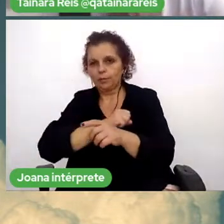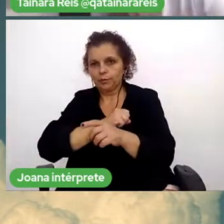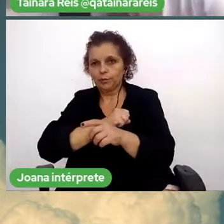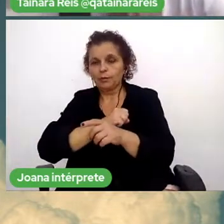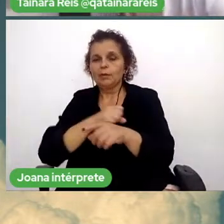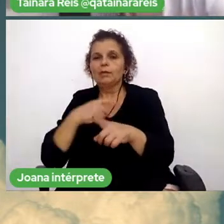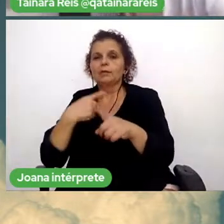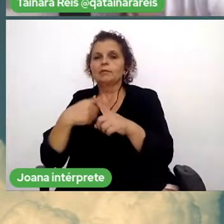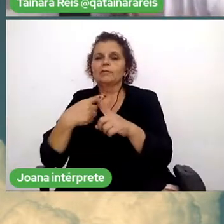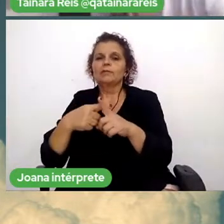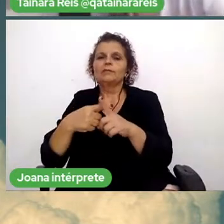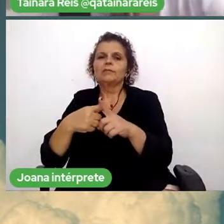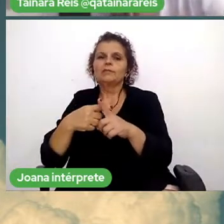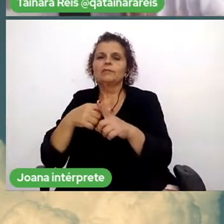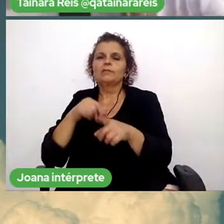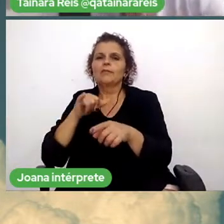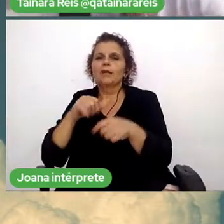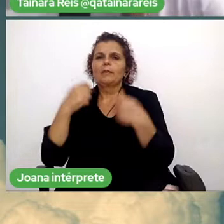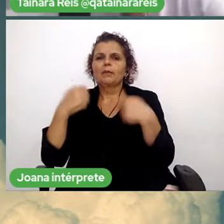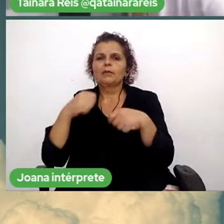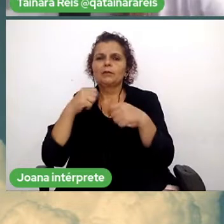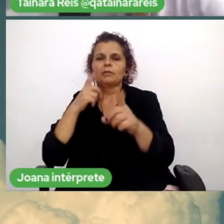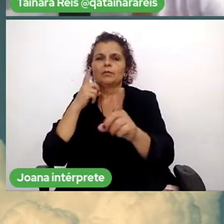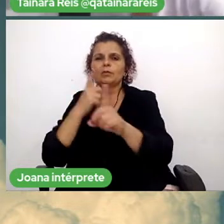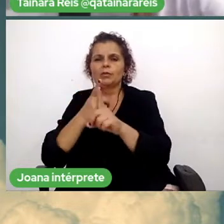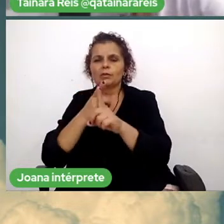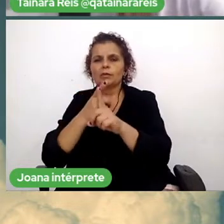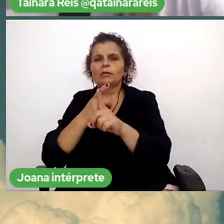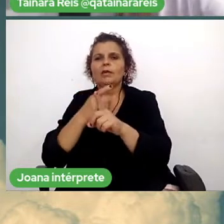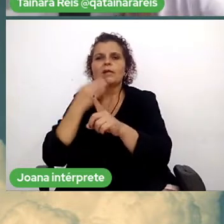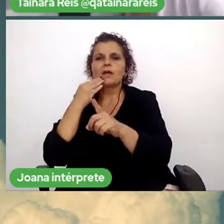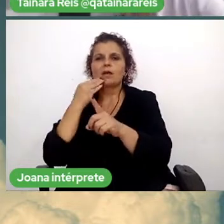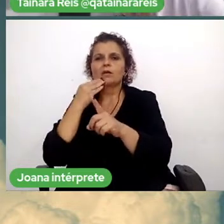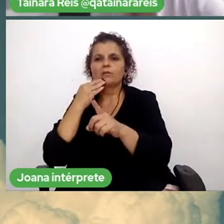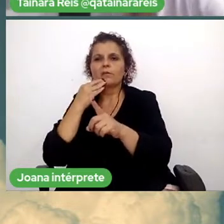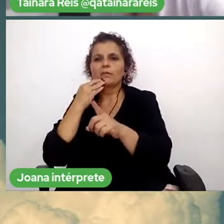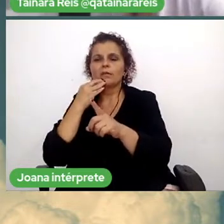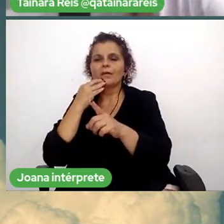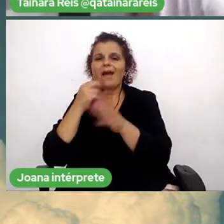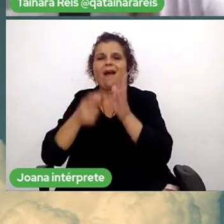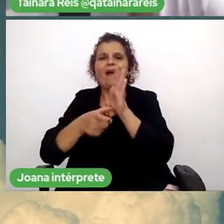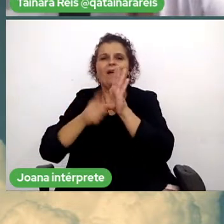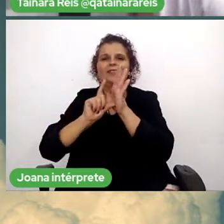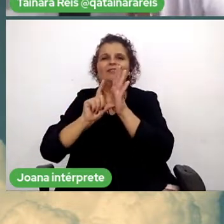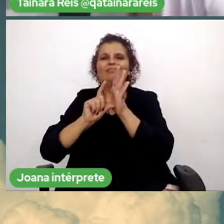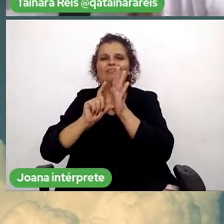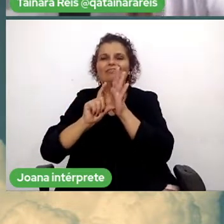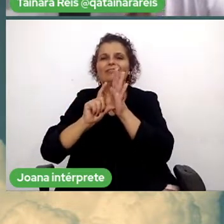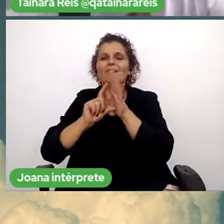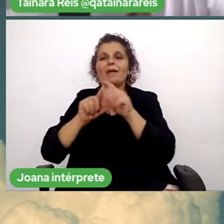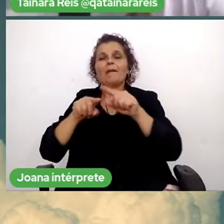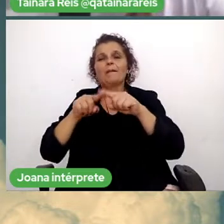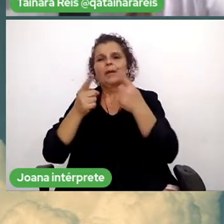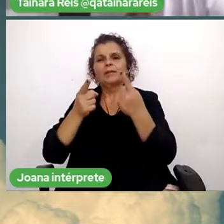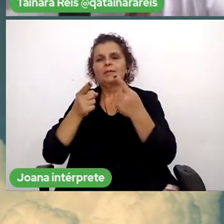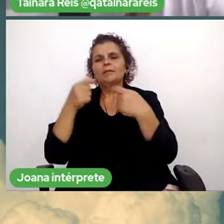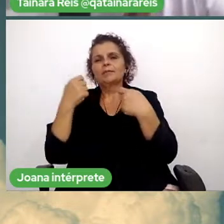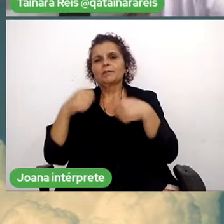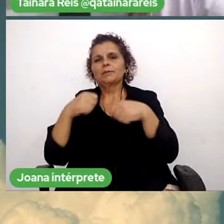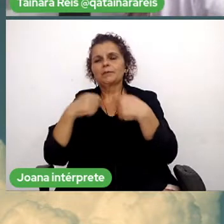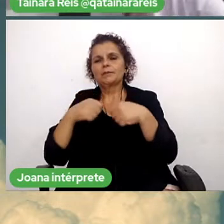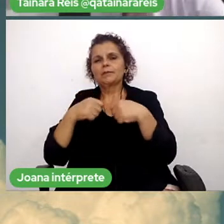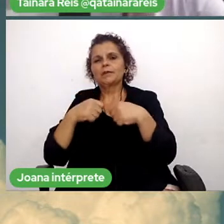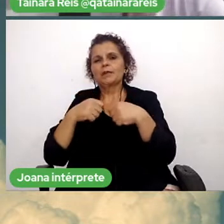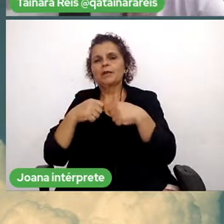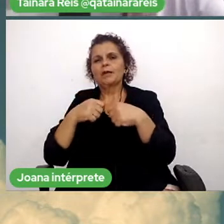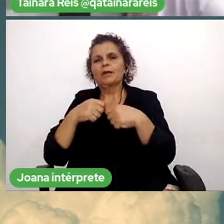Então, sim, a gente precisa encontrar defeitos o quanto antes, Mas para isso a gente precisa também